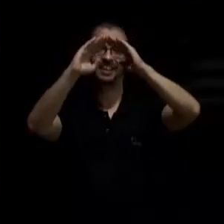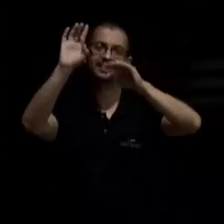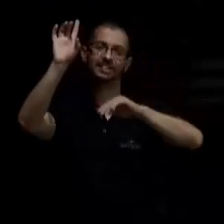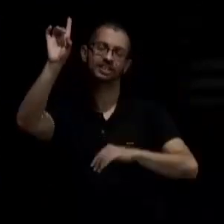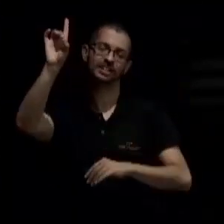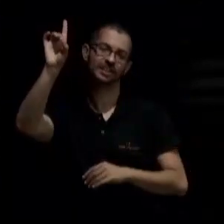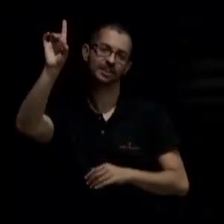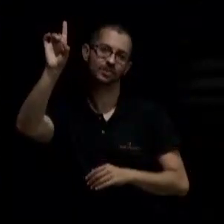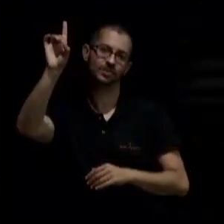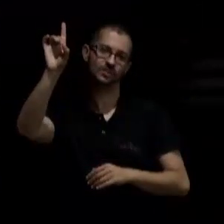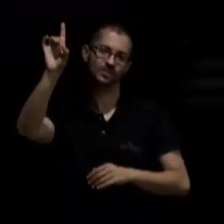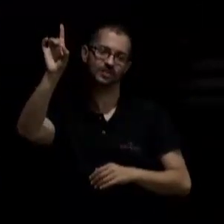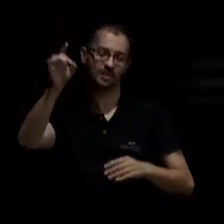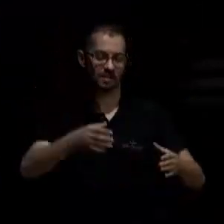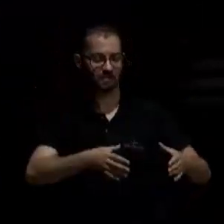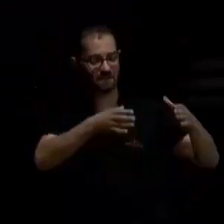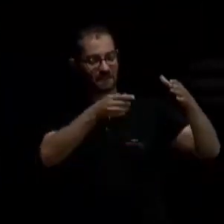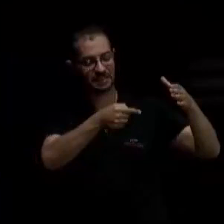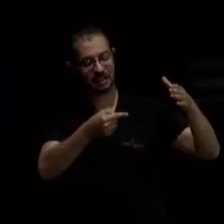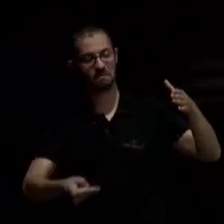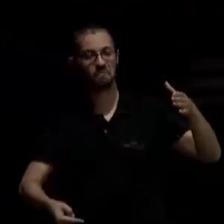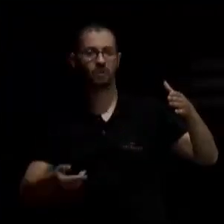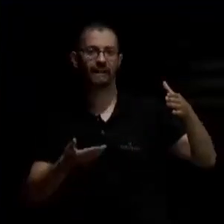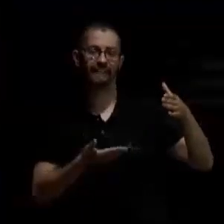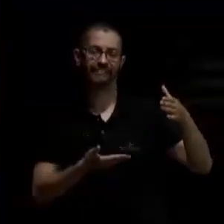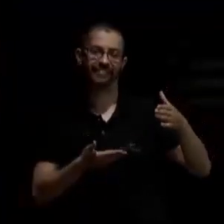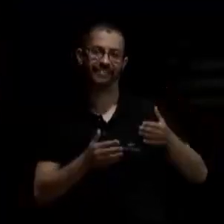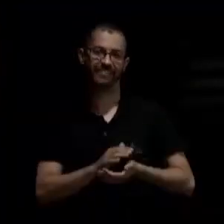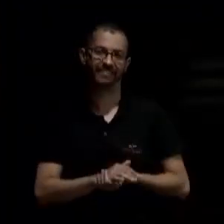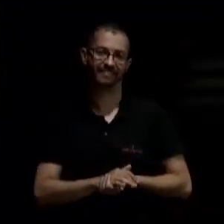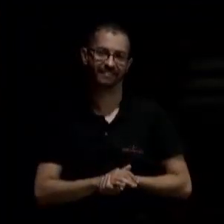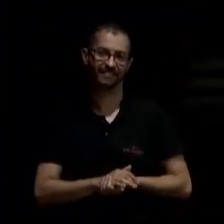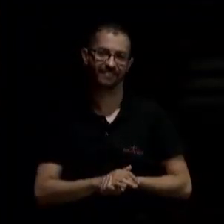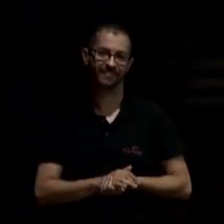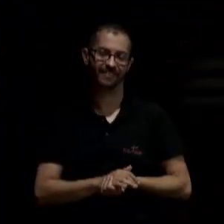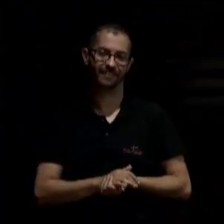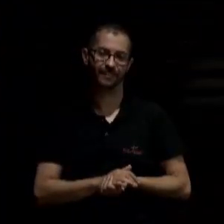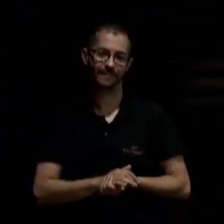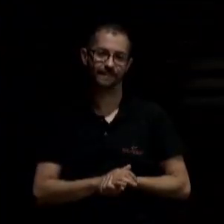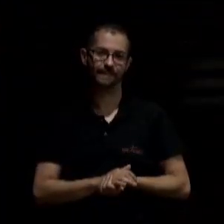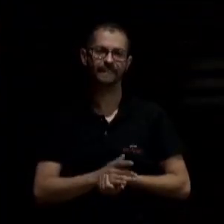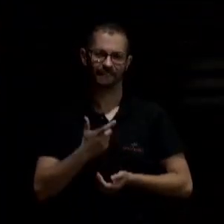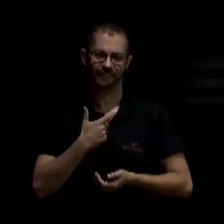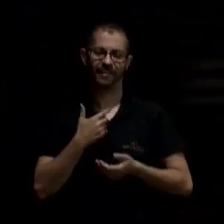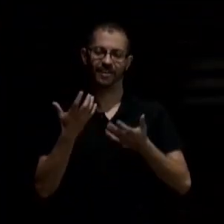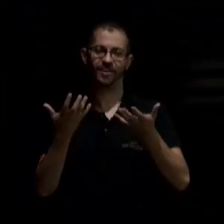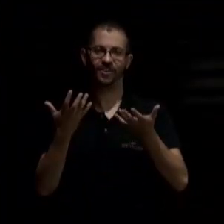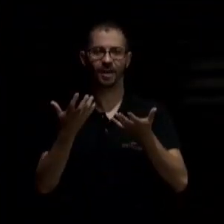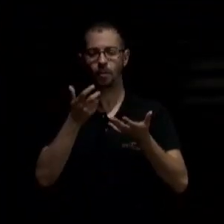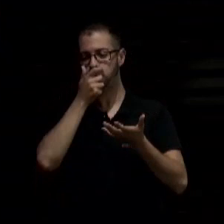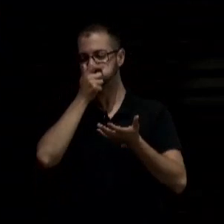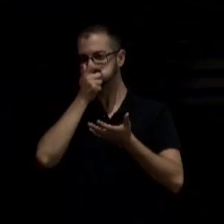com o biguá vazio, com a aljava vazia. Eu quero chegar lá com um bocado de